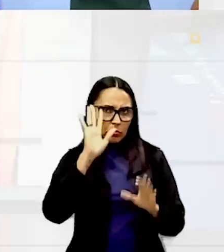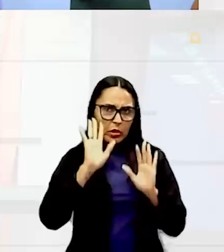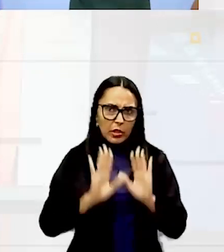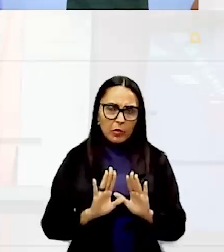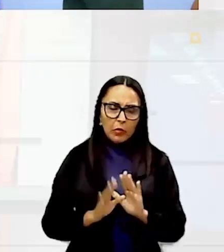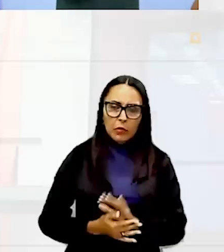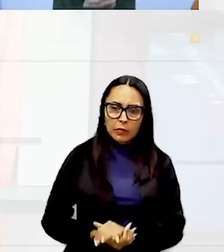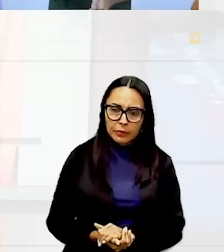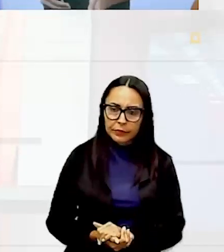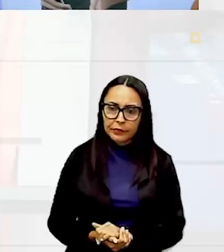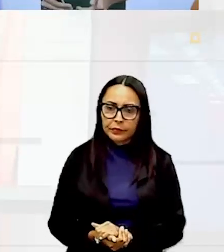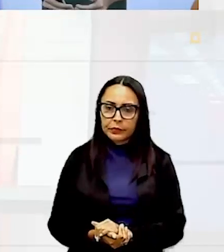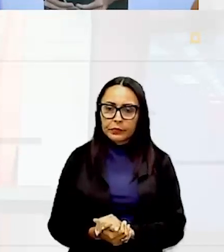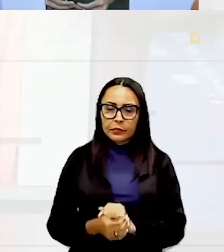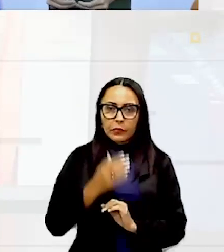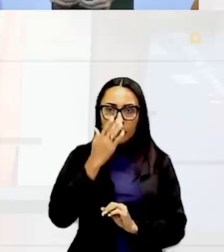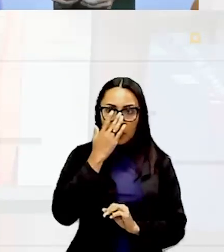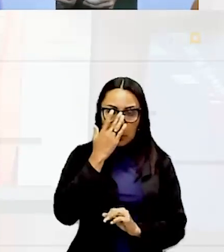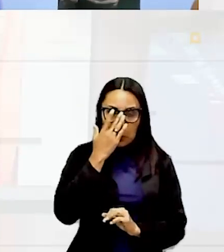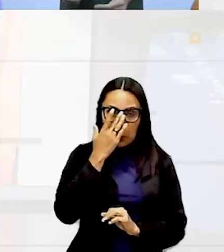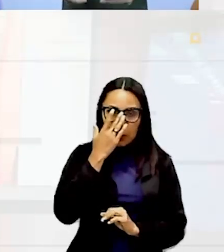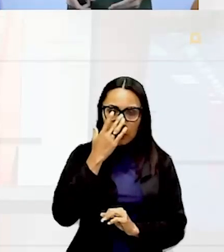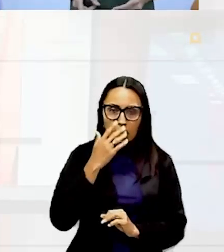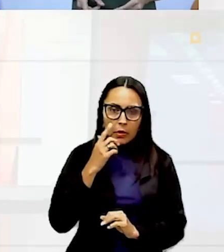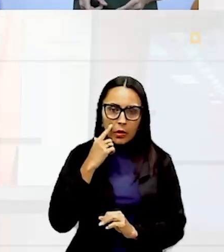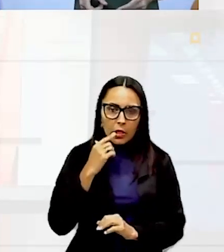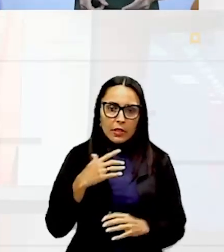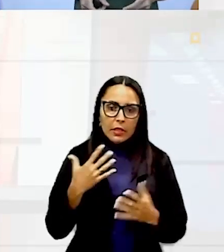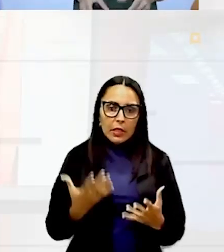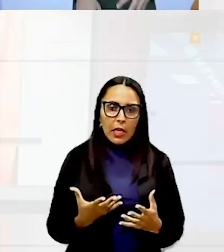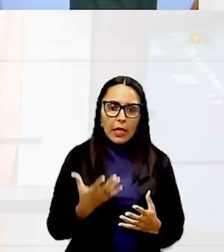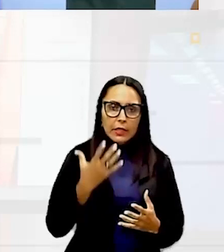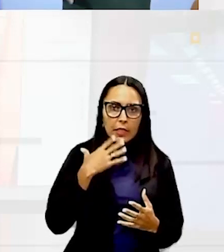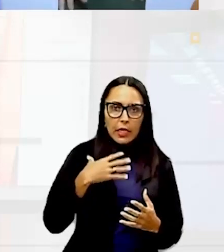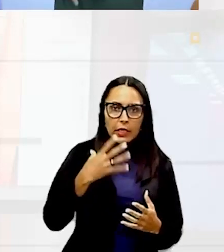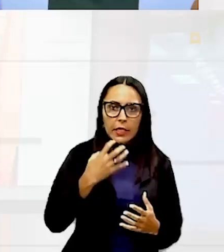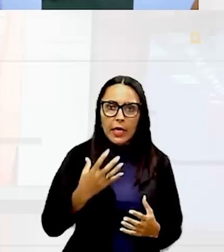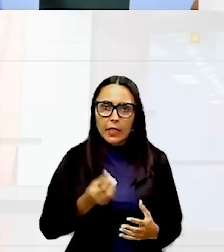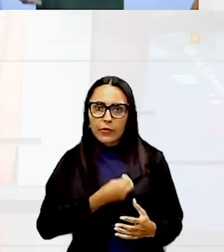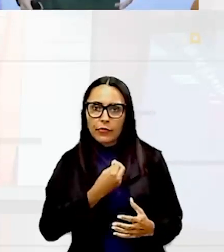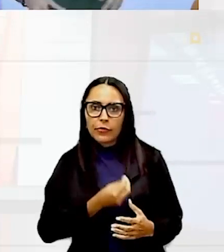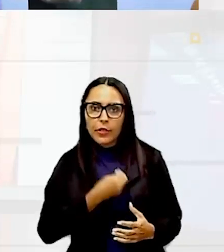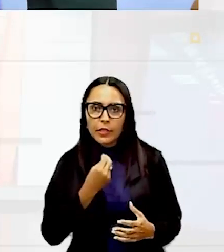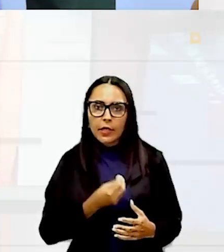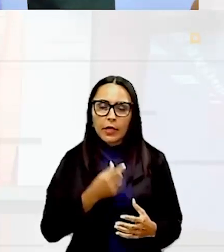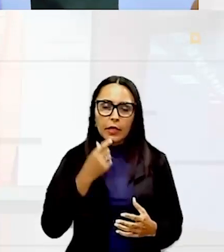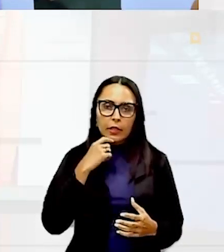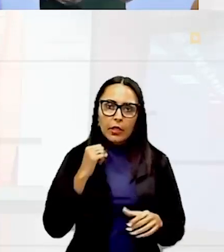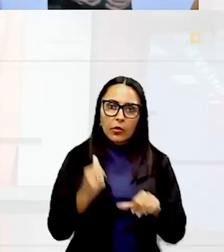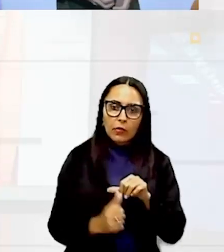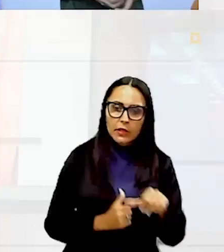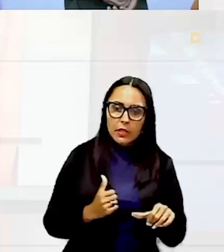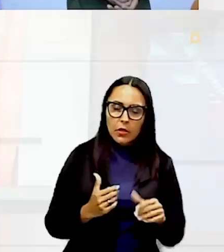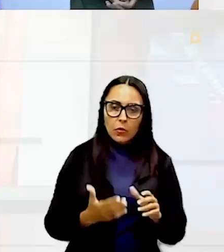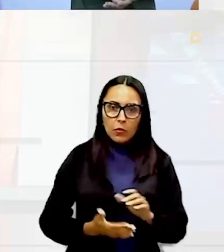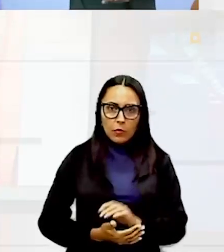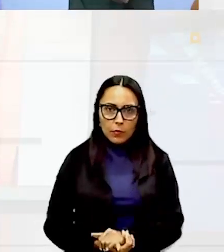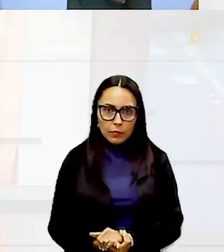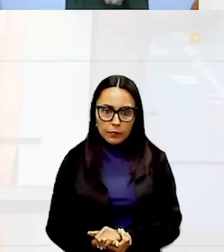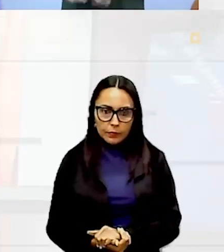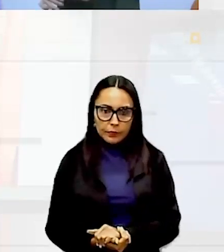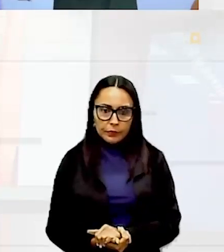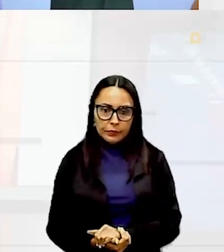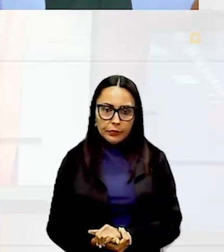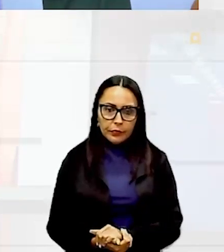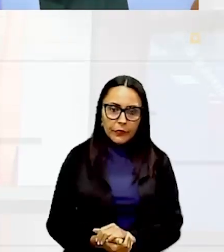mas ela é o segundo estágio do luto, ele dá essa ideia de vida, de renovação, essa ideia de planta. E é aí